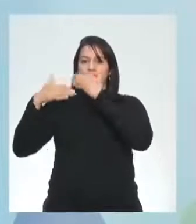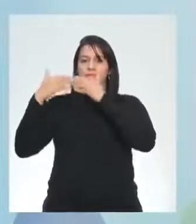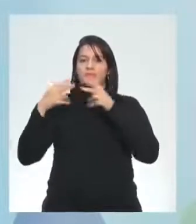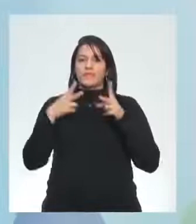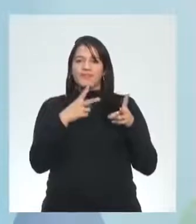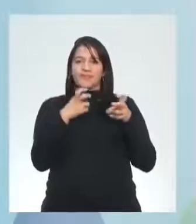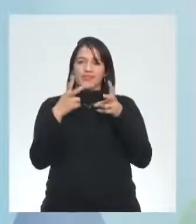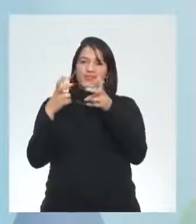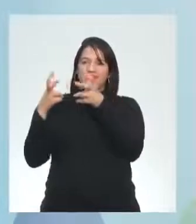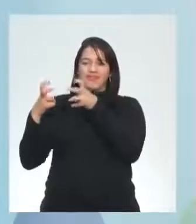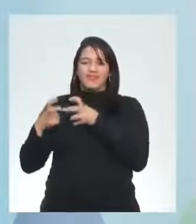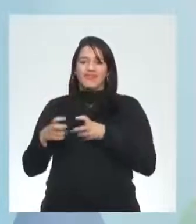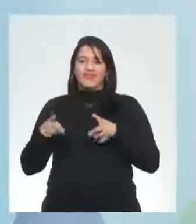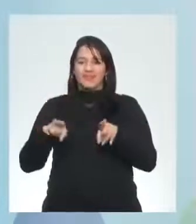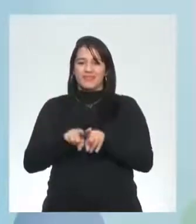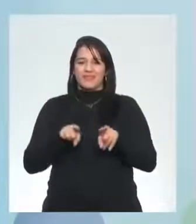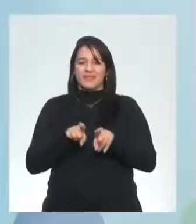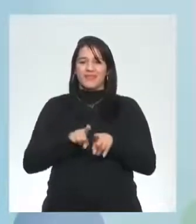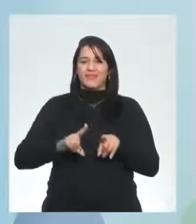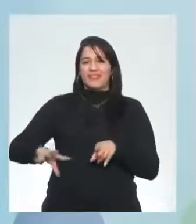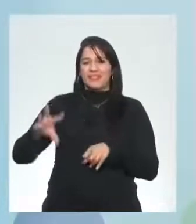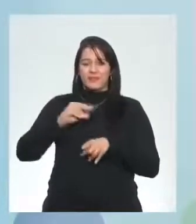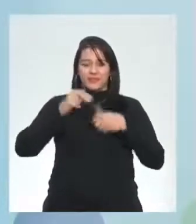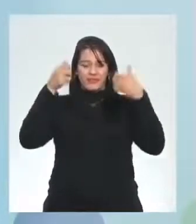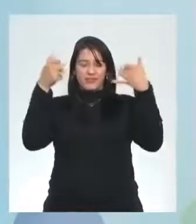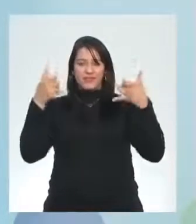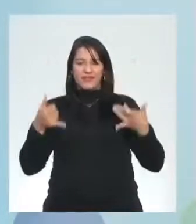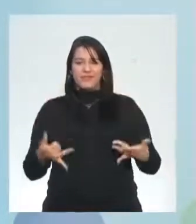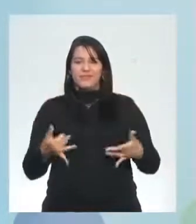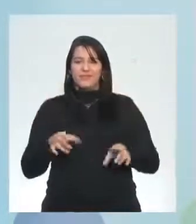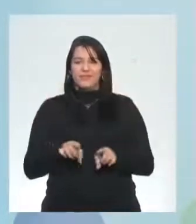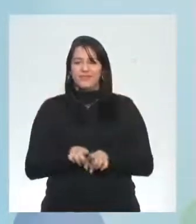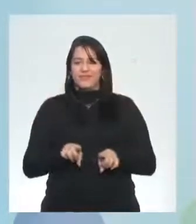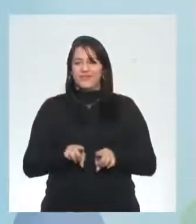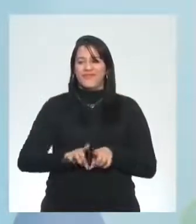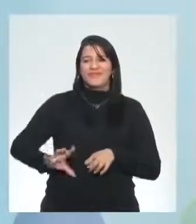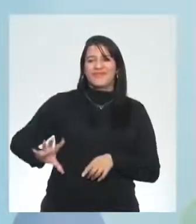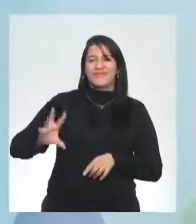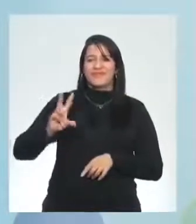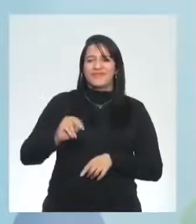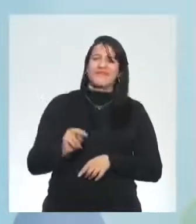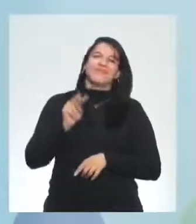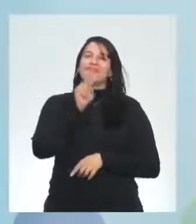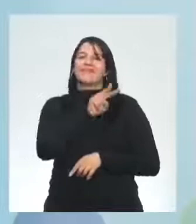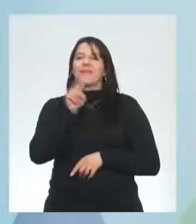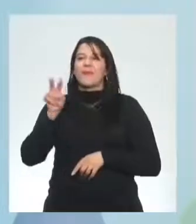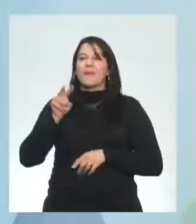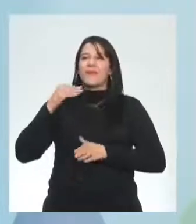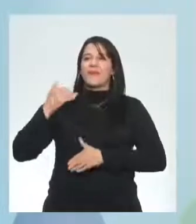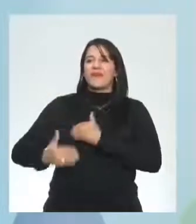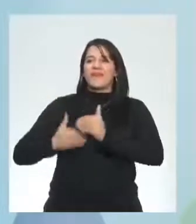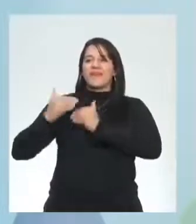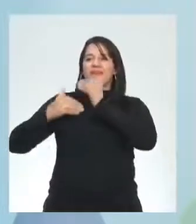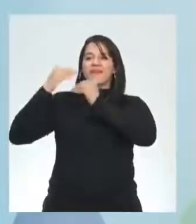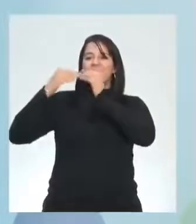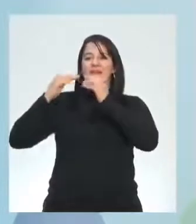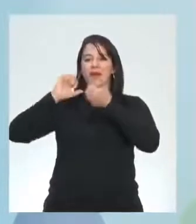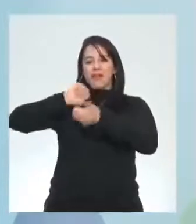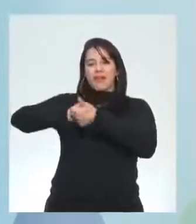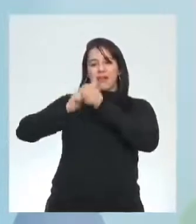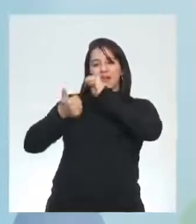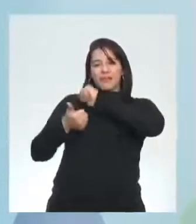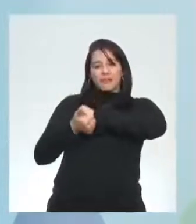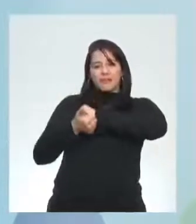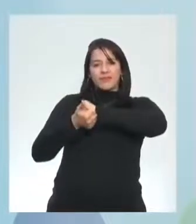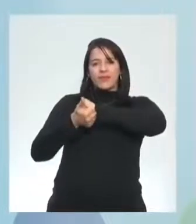na captação e no melhoramento das imagens, mas ele também, né, esses olhos também evoluíram e se adequaram em relação